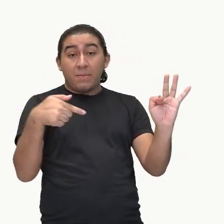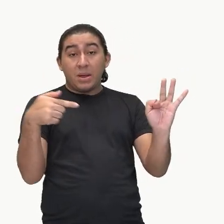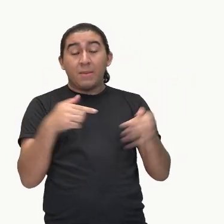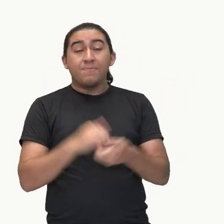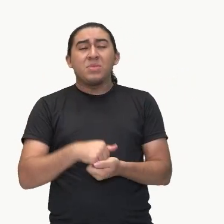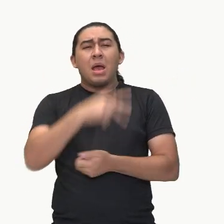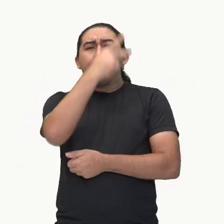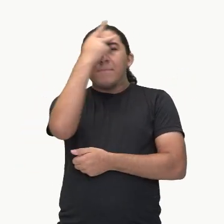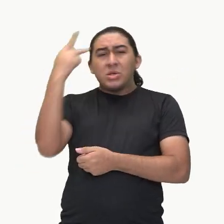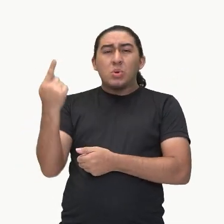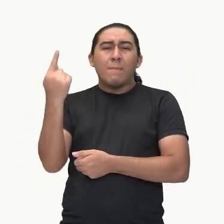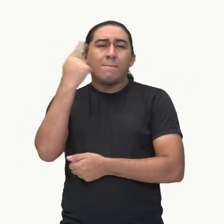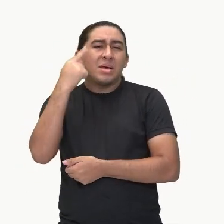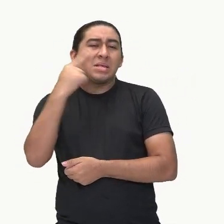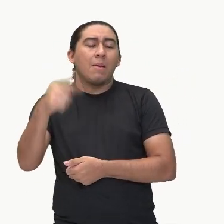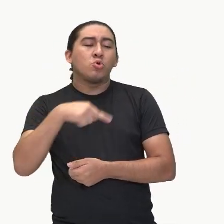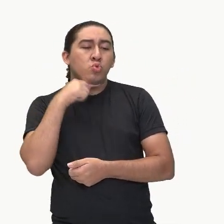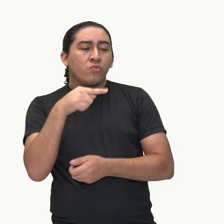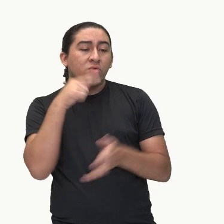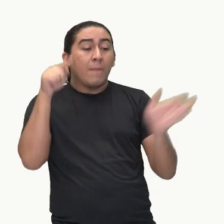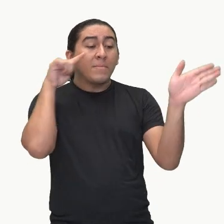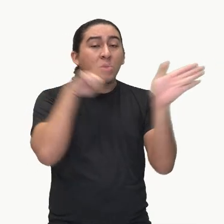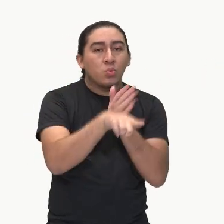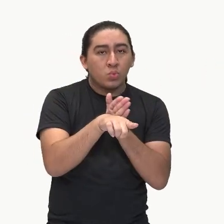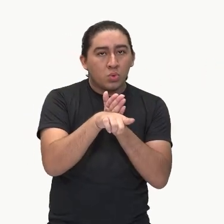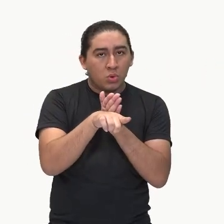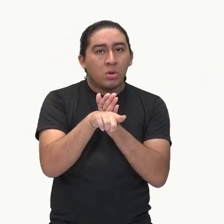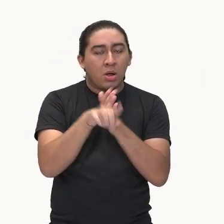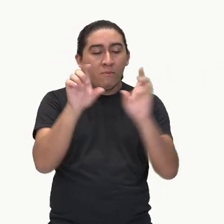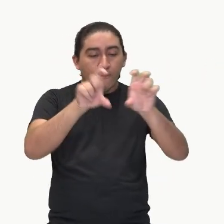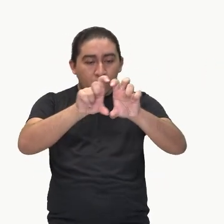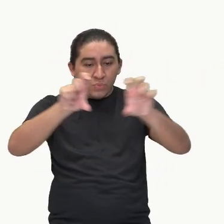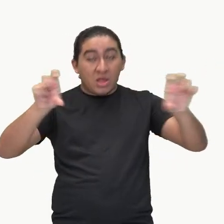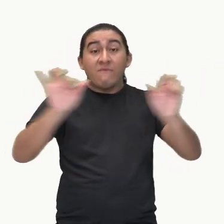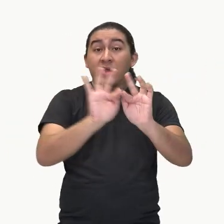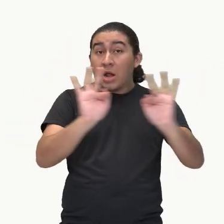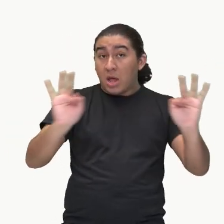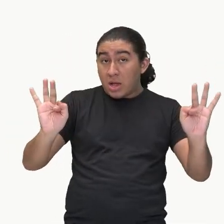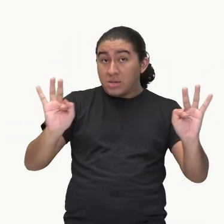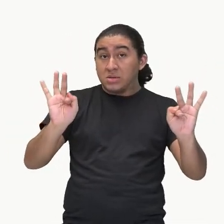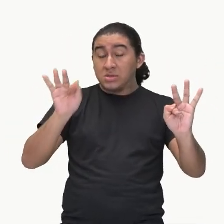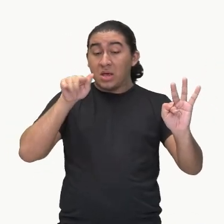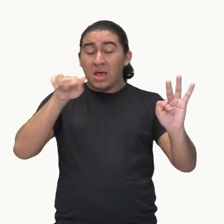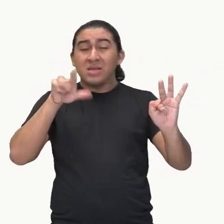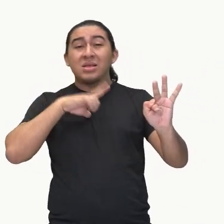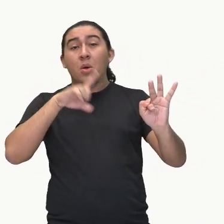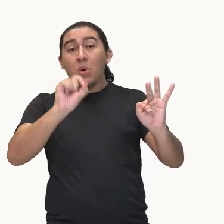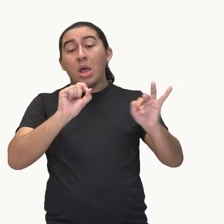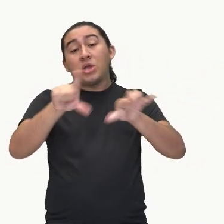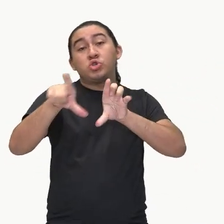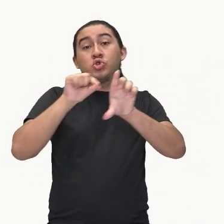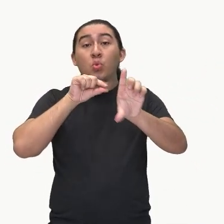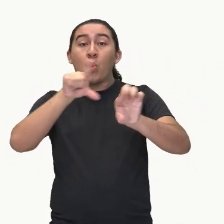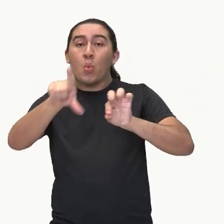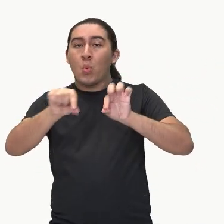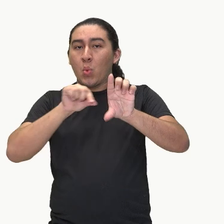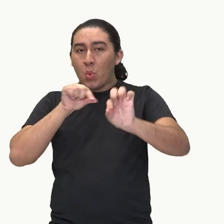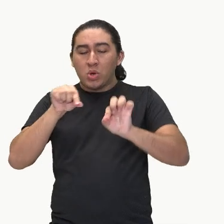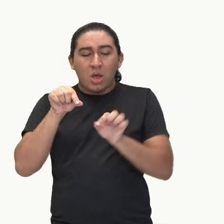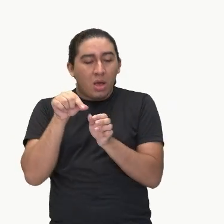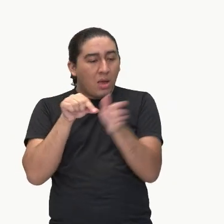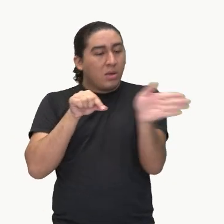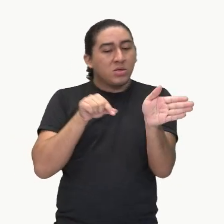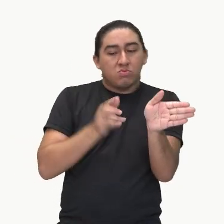essa pergunta, ela dá a opção de ser uma coisa ou outra. Ela